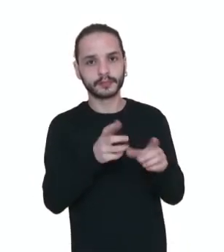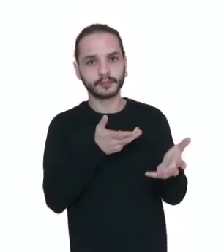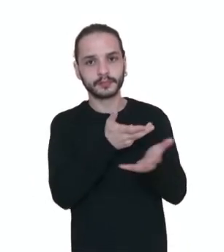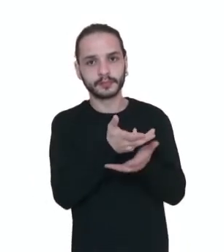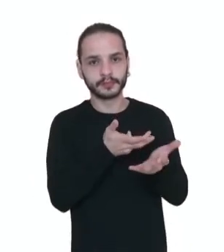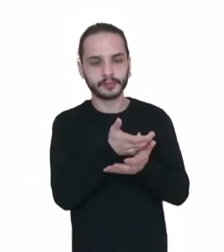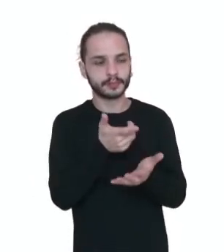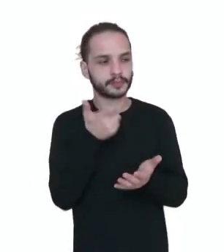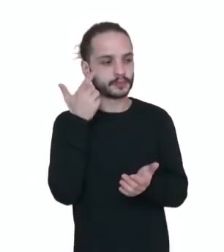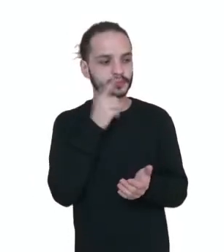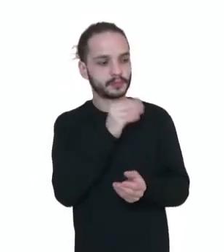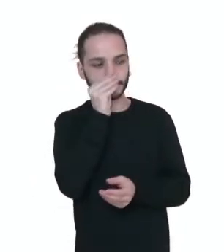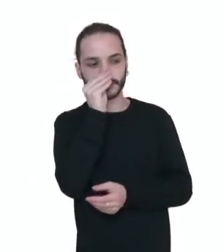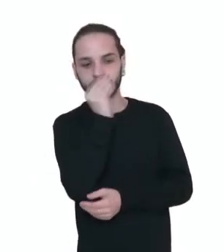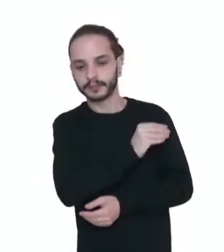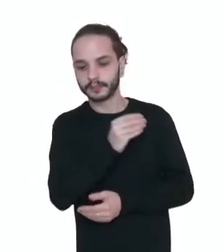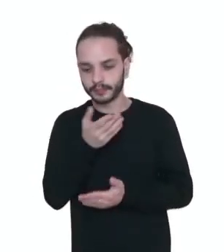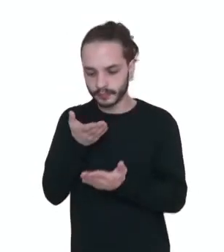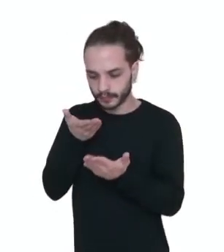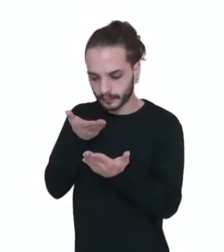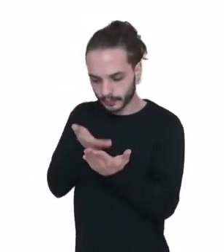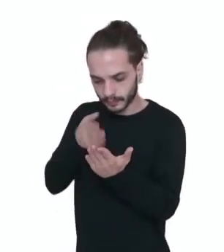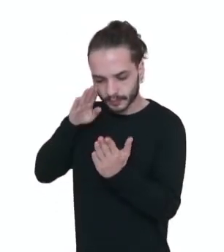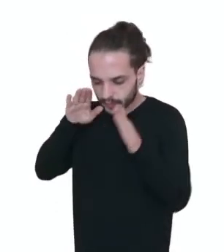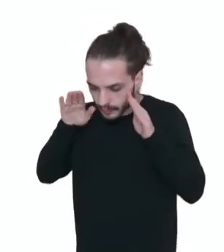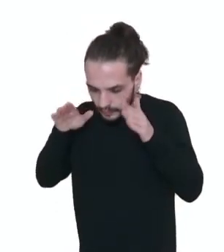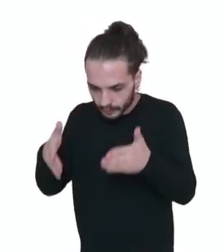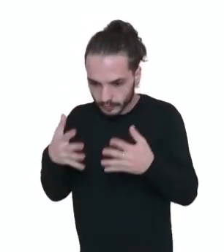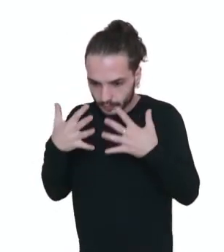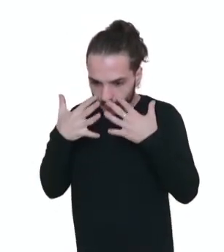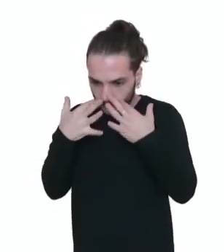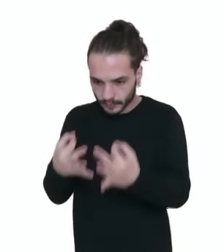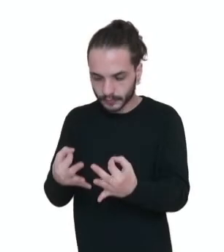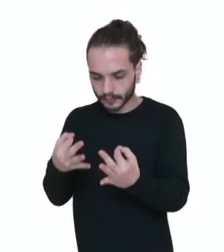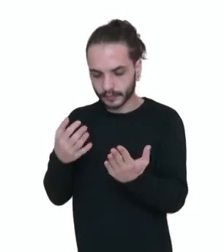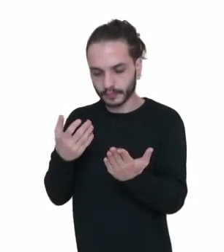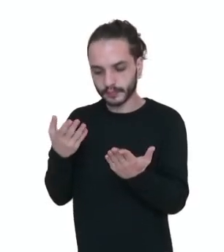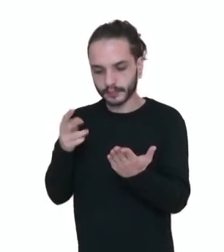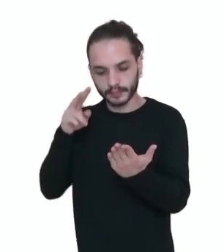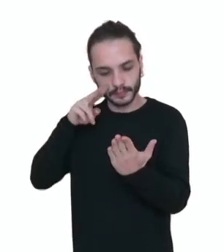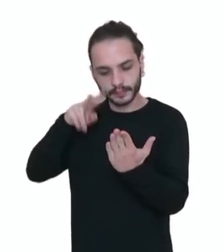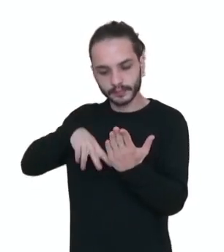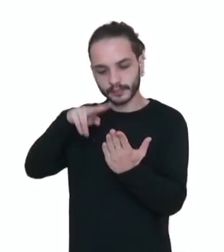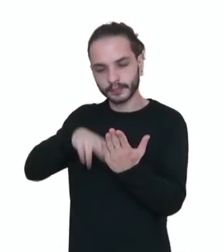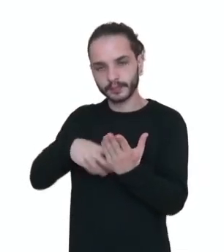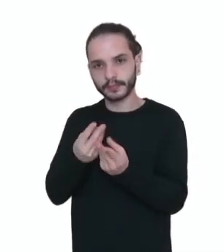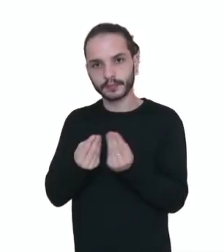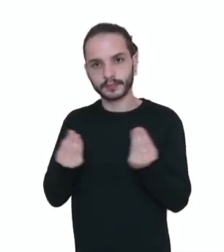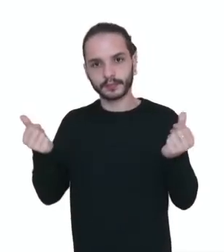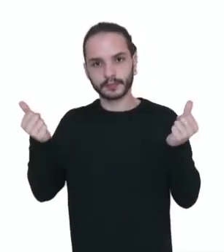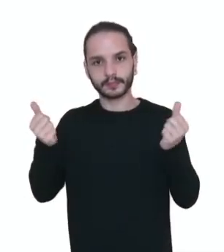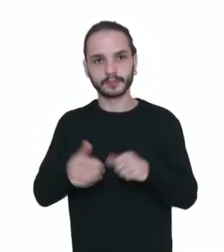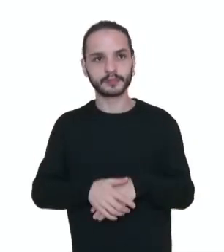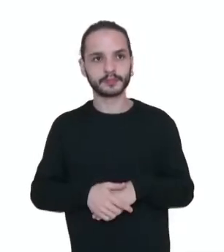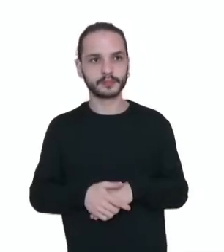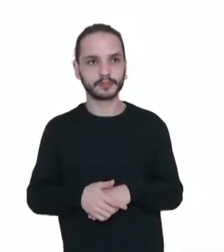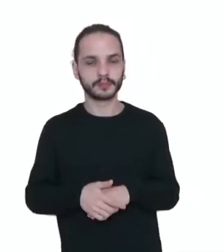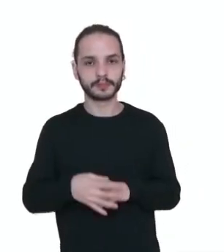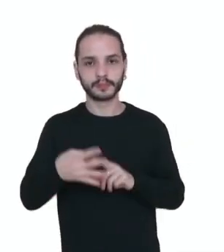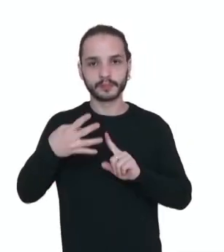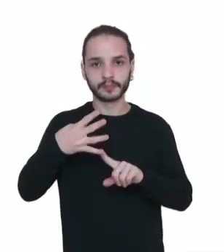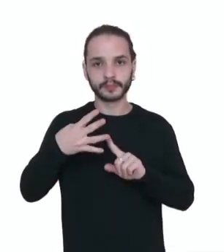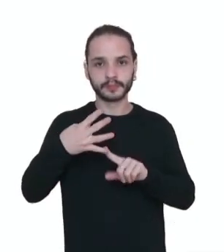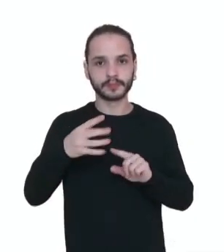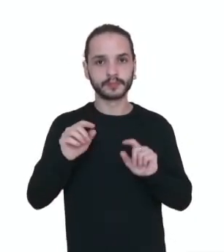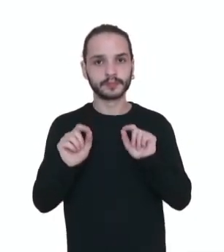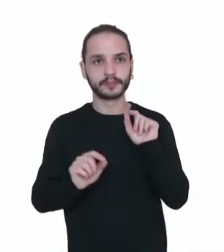mais concentrado no texto, o que amplia a qualidade da leitura. E o quarto passo é a gente